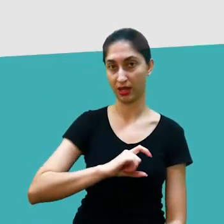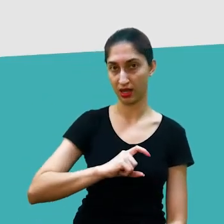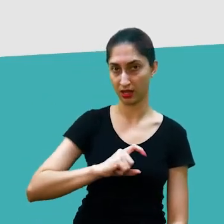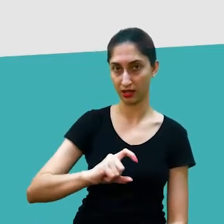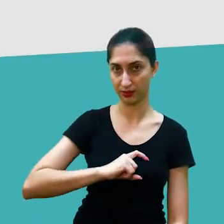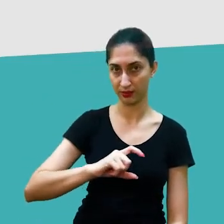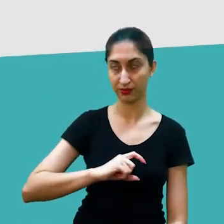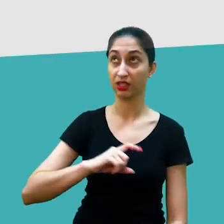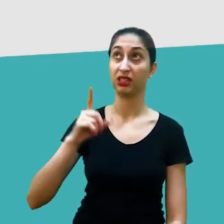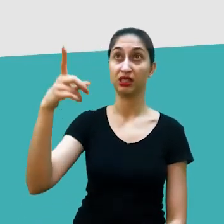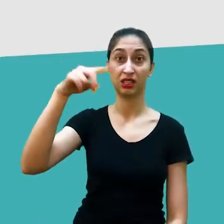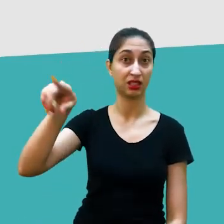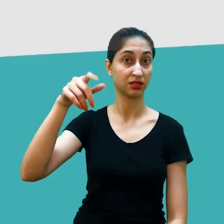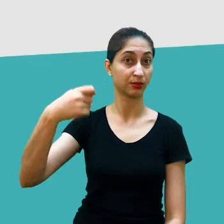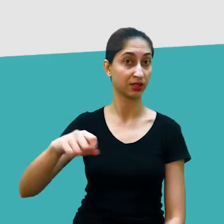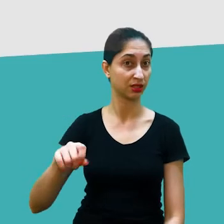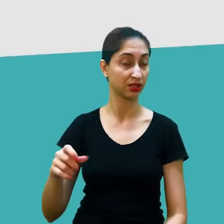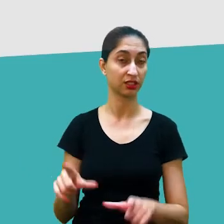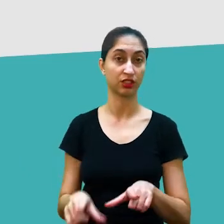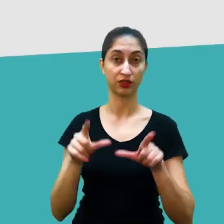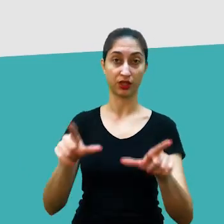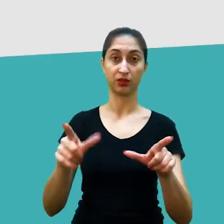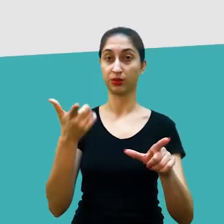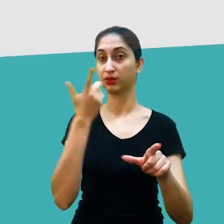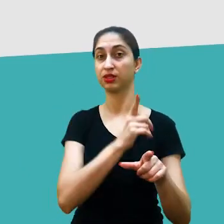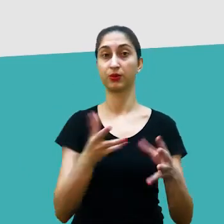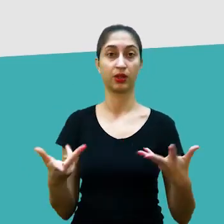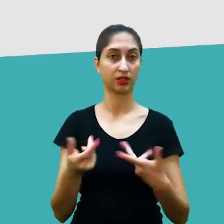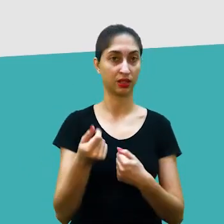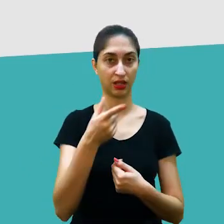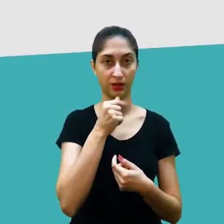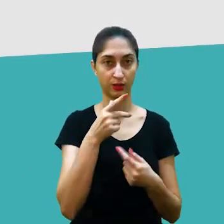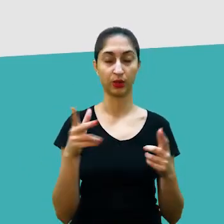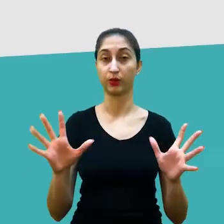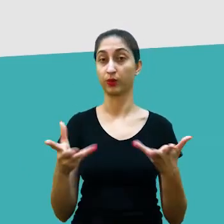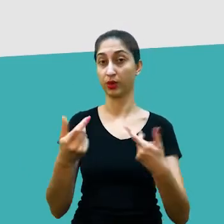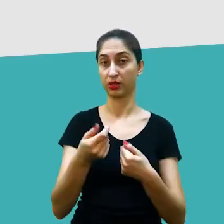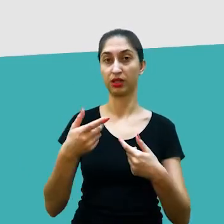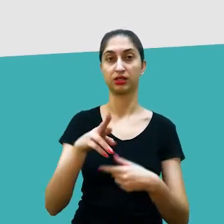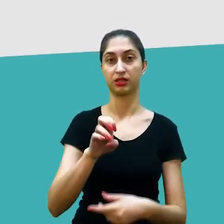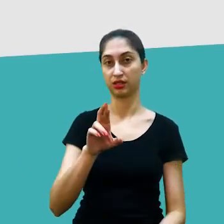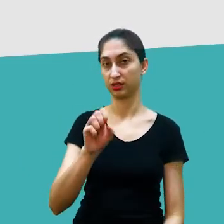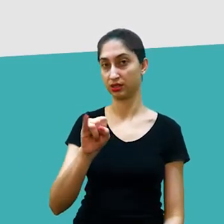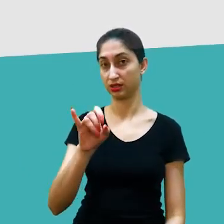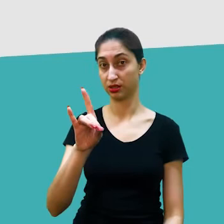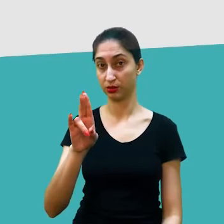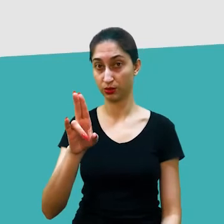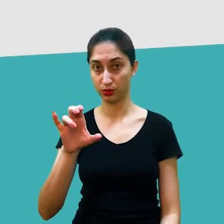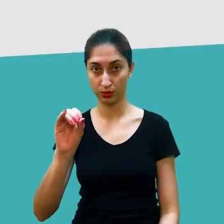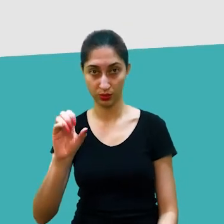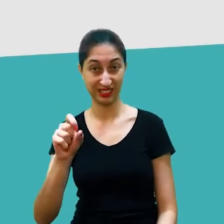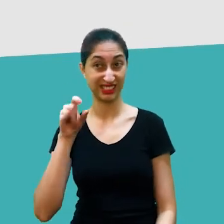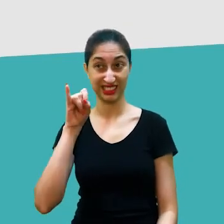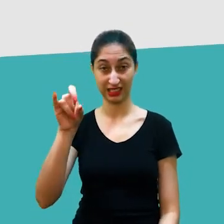fazer uma entrega de um certificado garantindo a qualidade da água e a qualidade dos resíduos. Porque se essa empresa não